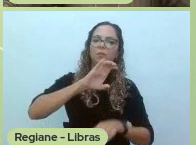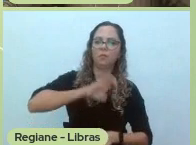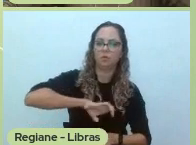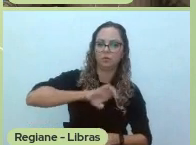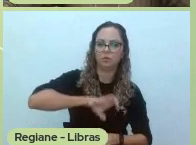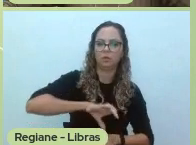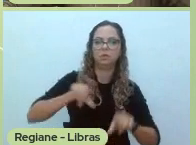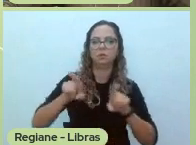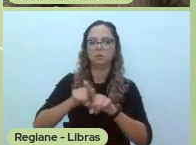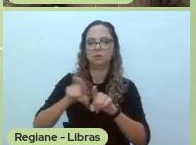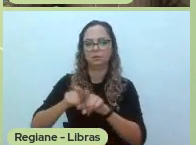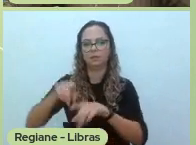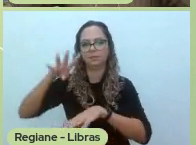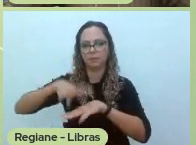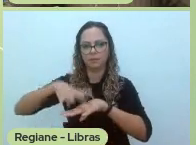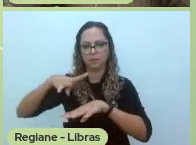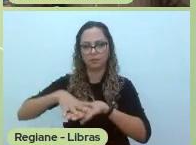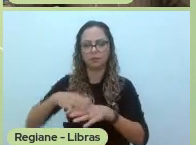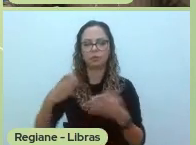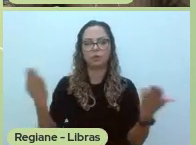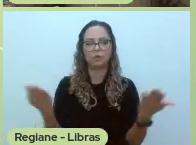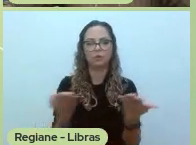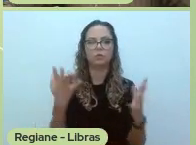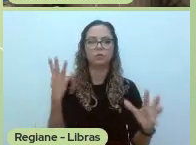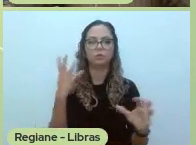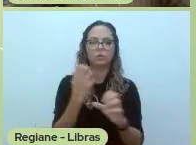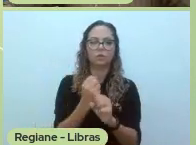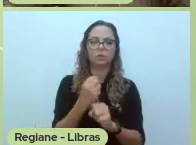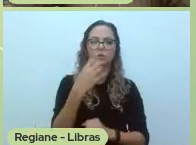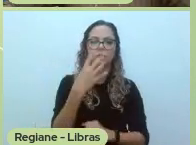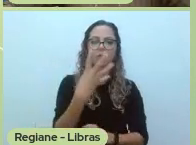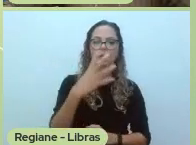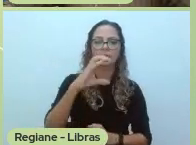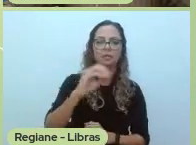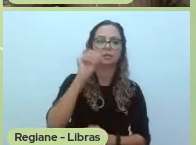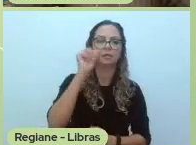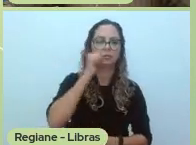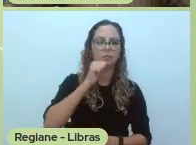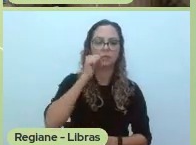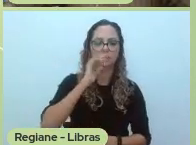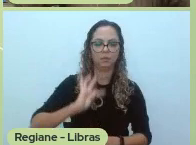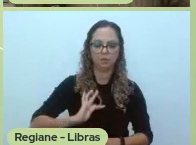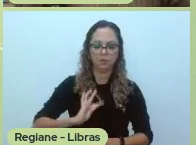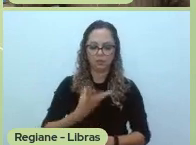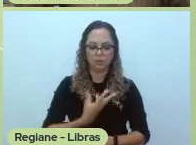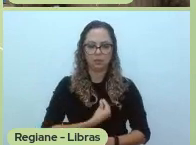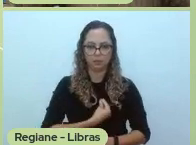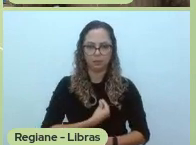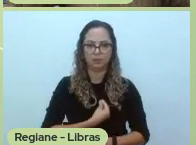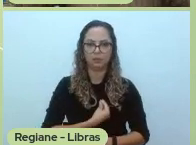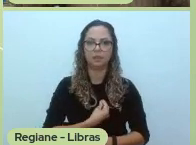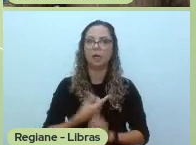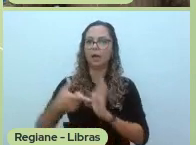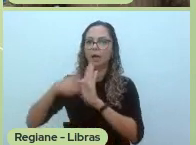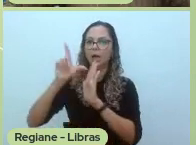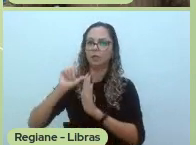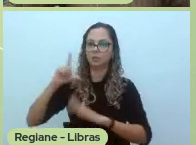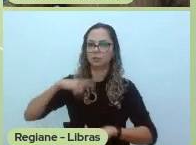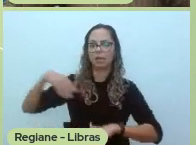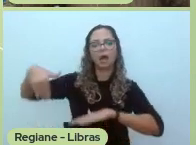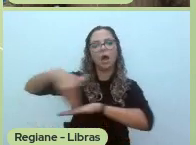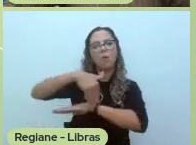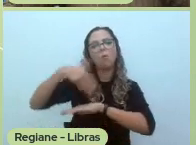existem 40 mulheres trans que antes estavam na rua, muitas vezes em casos de prostituição,